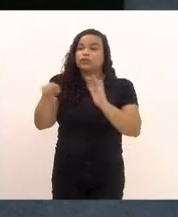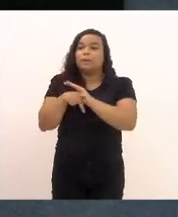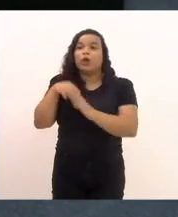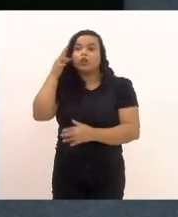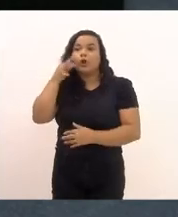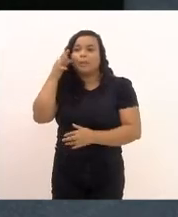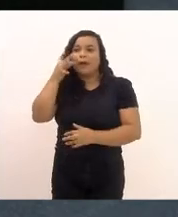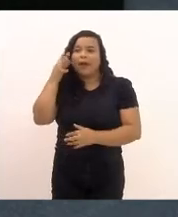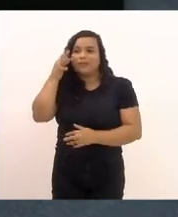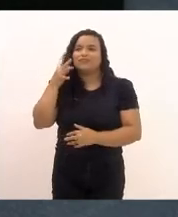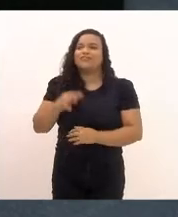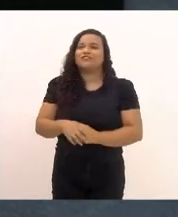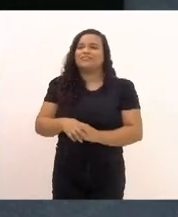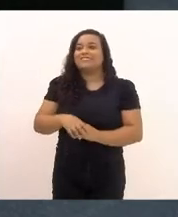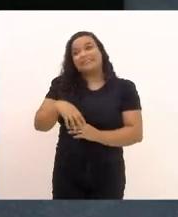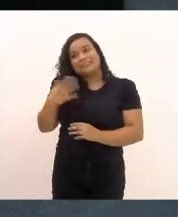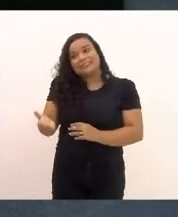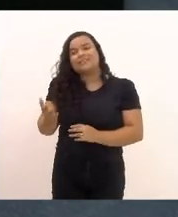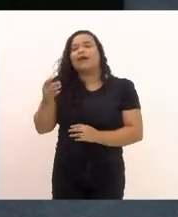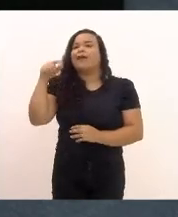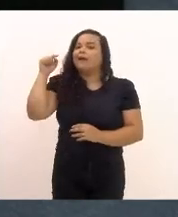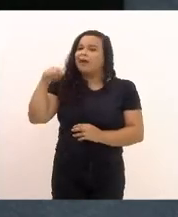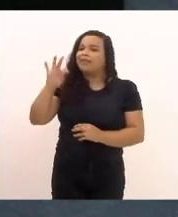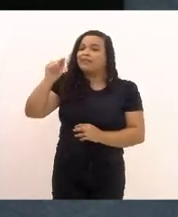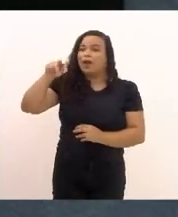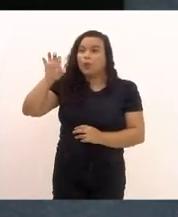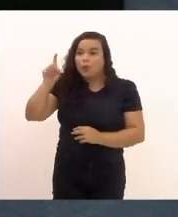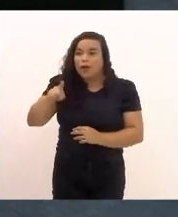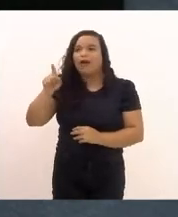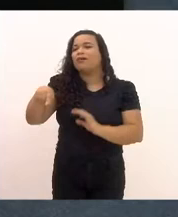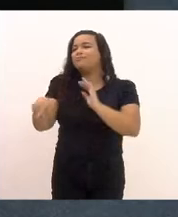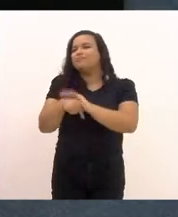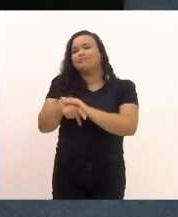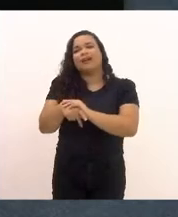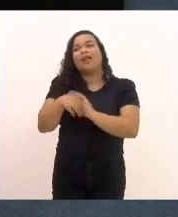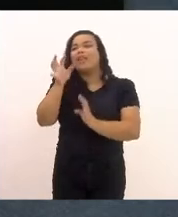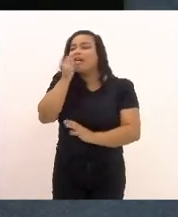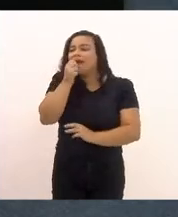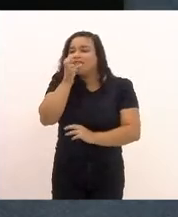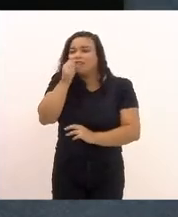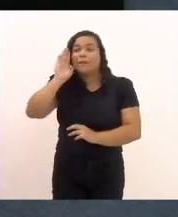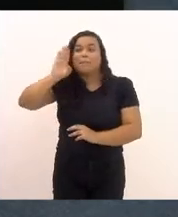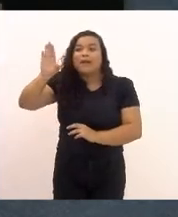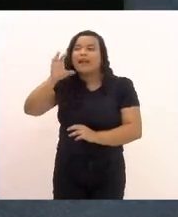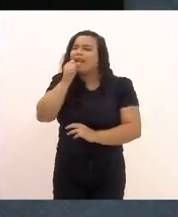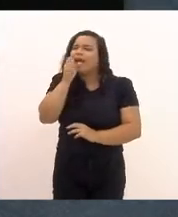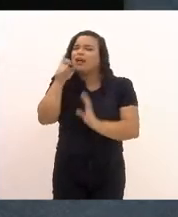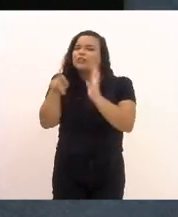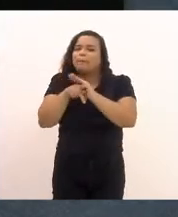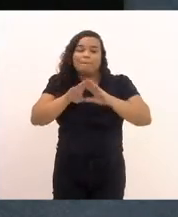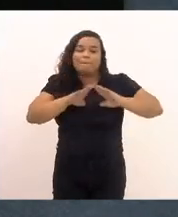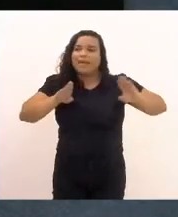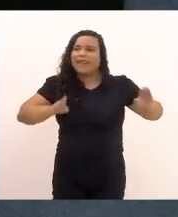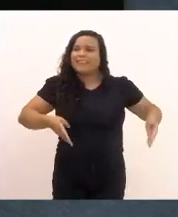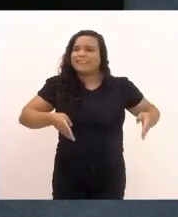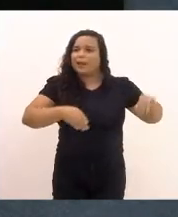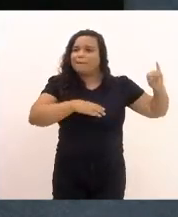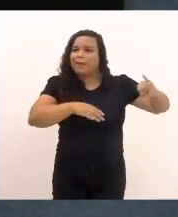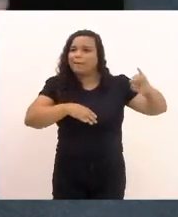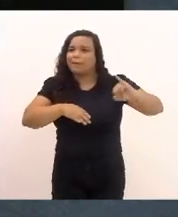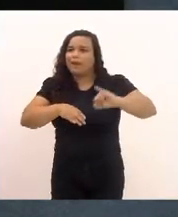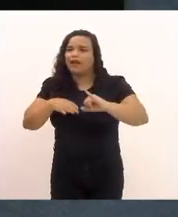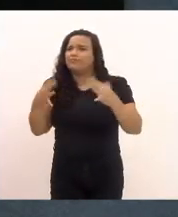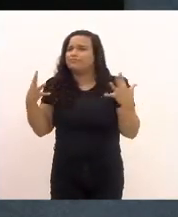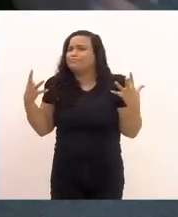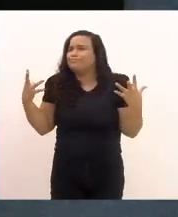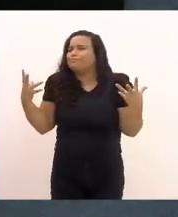da laranja, e principalmente da laranja de mesa, uma laranja maravilhosa. Você, quando vai para a região dos lagos,